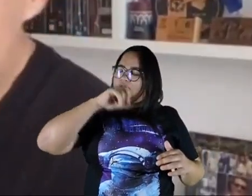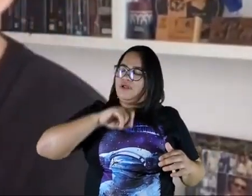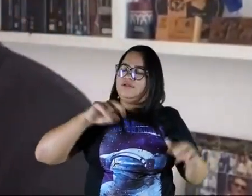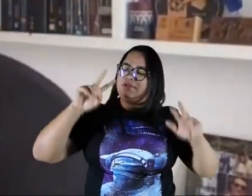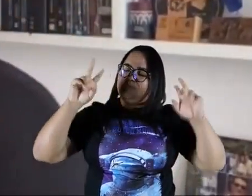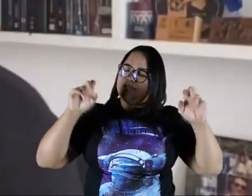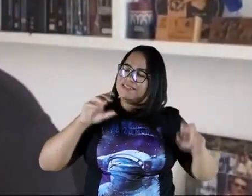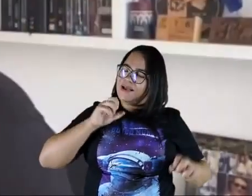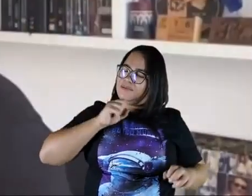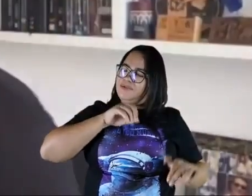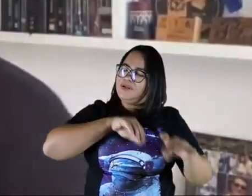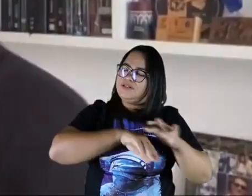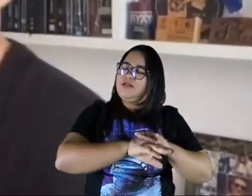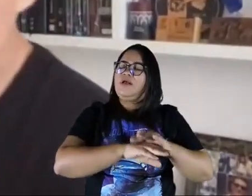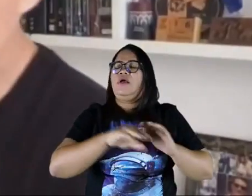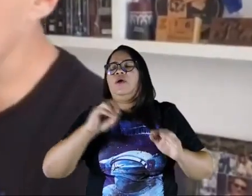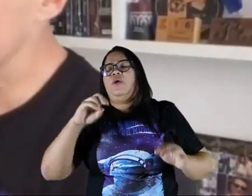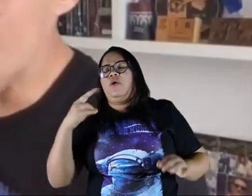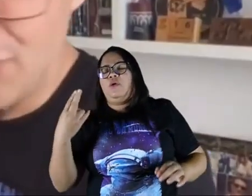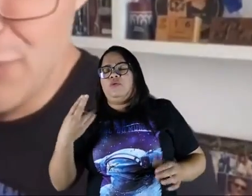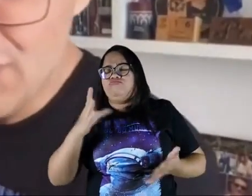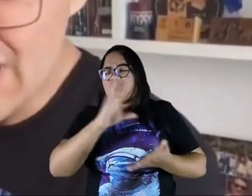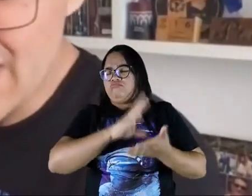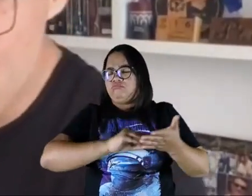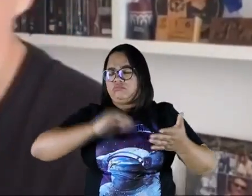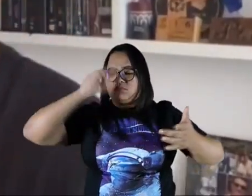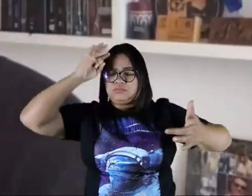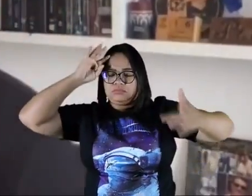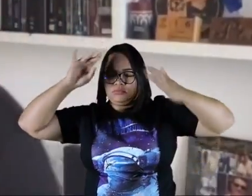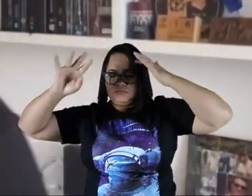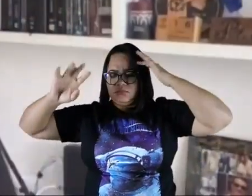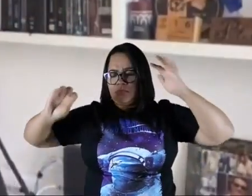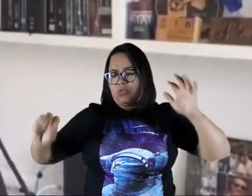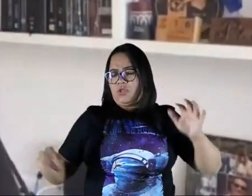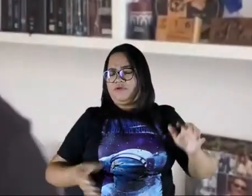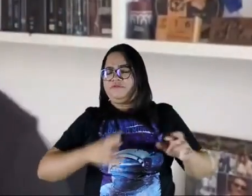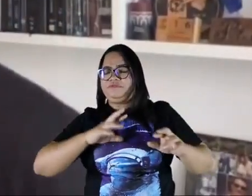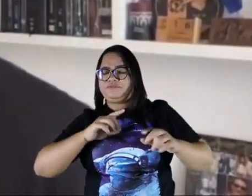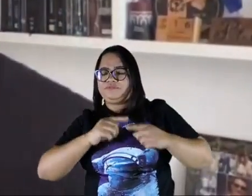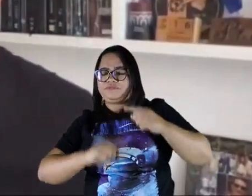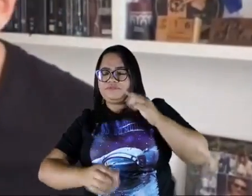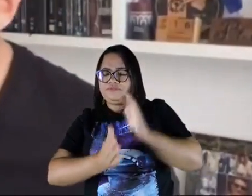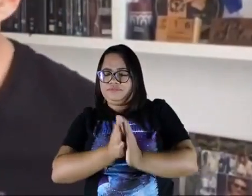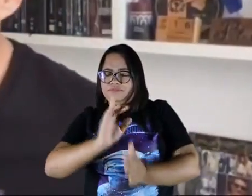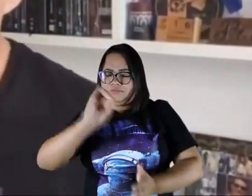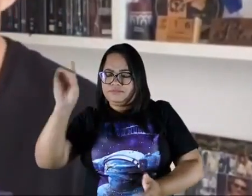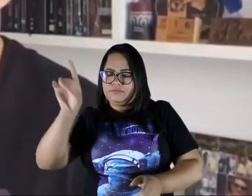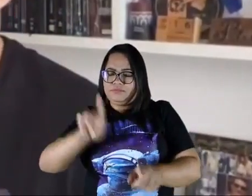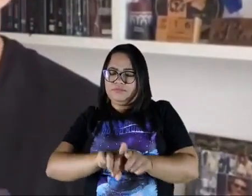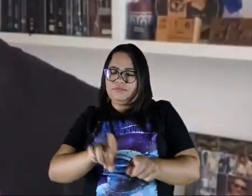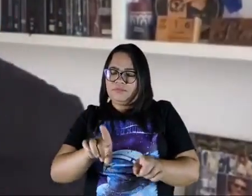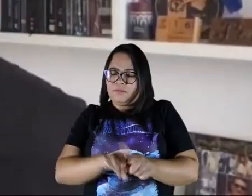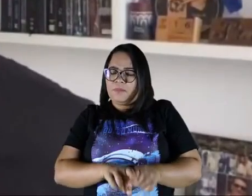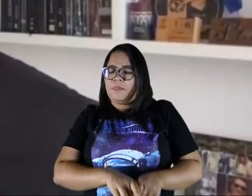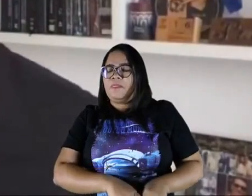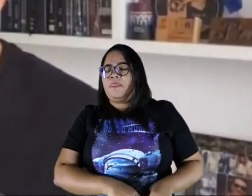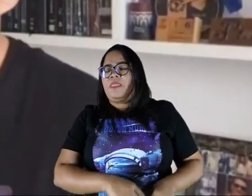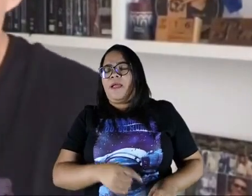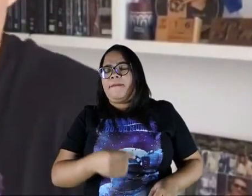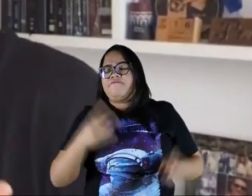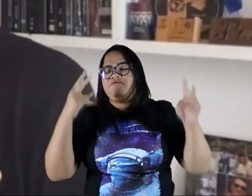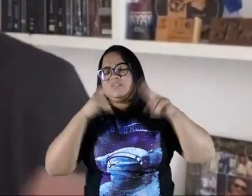sábado, diante de modernas filosofias, diante de estruturas morais